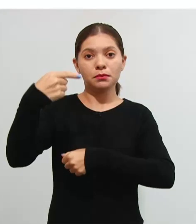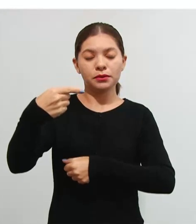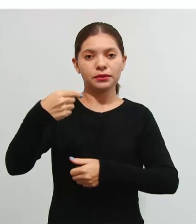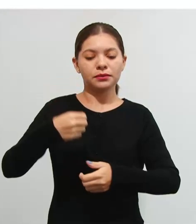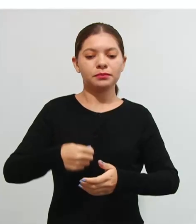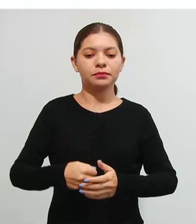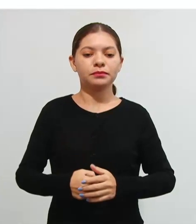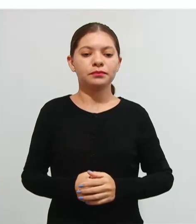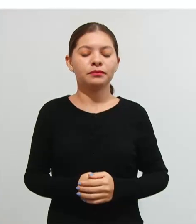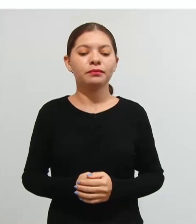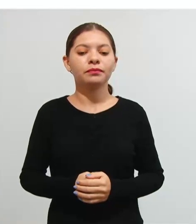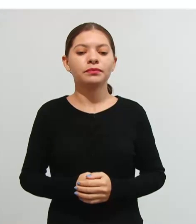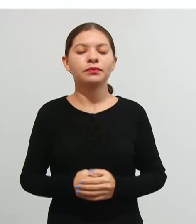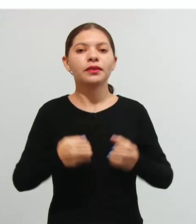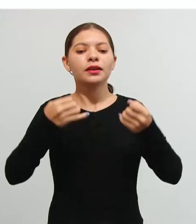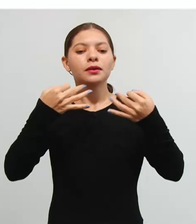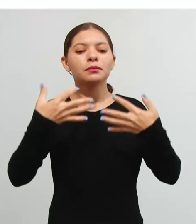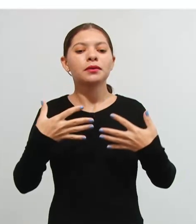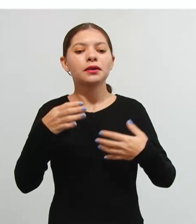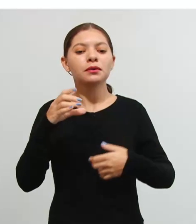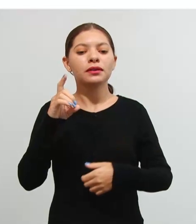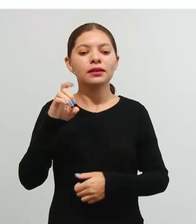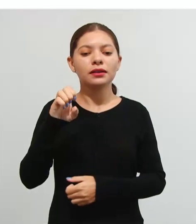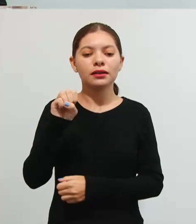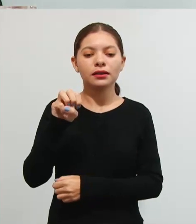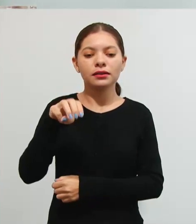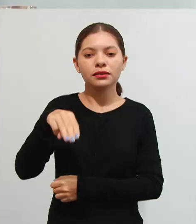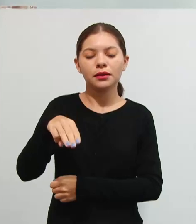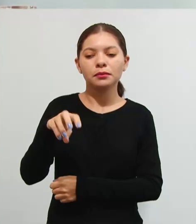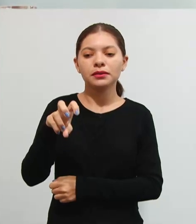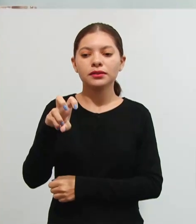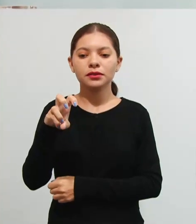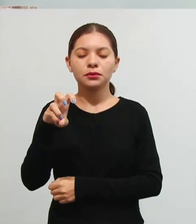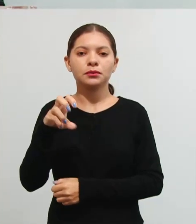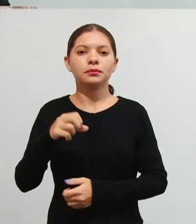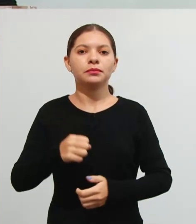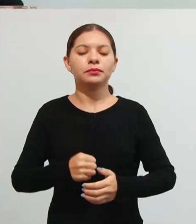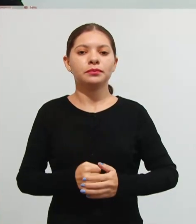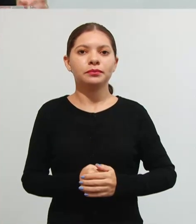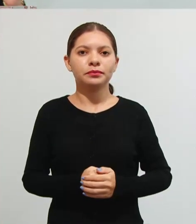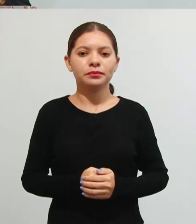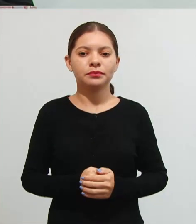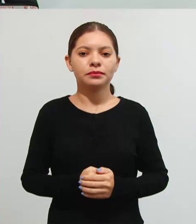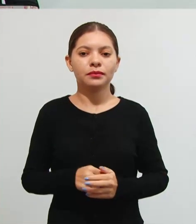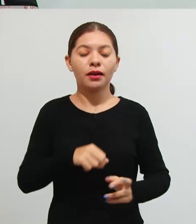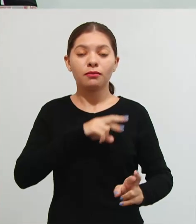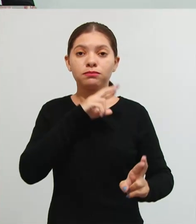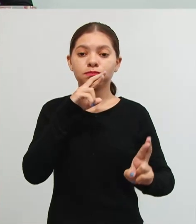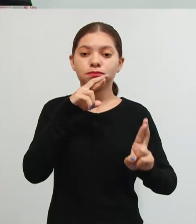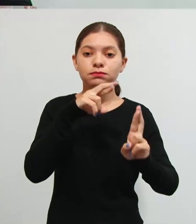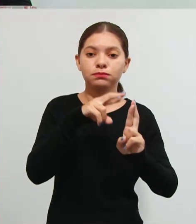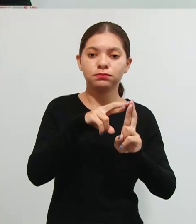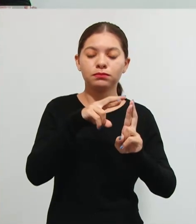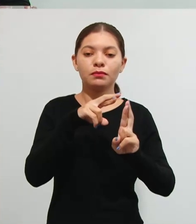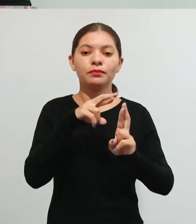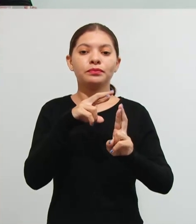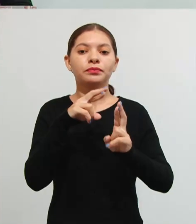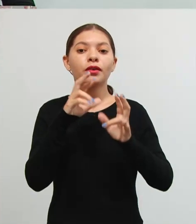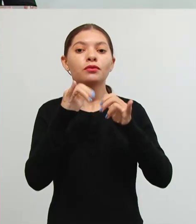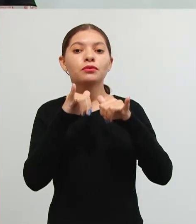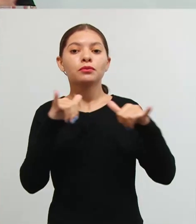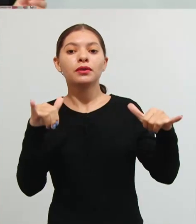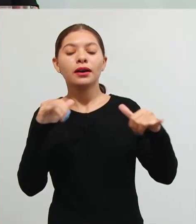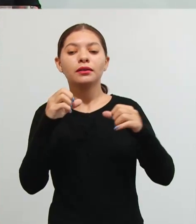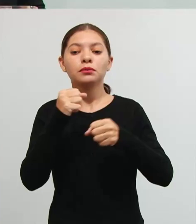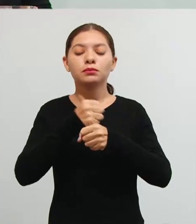segundo o DSM-5 2014, que é a referência que a gente utilizou. Só que o DSM-5 ele foi publicado em